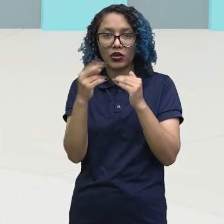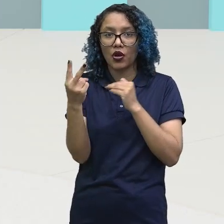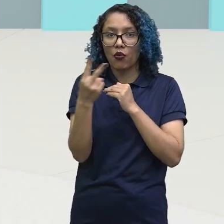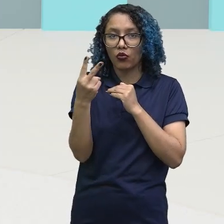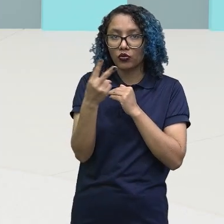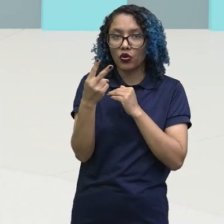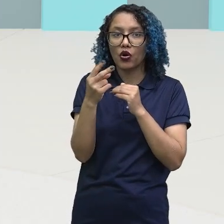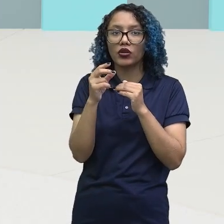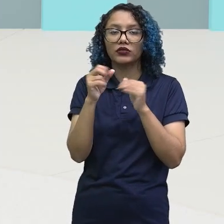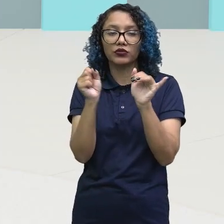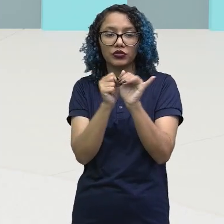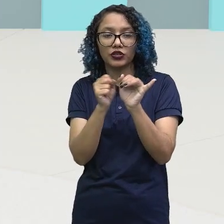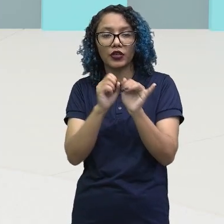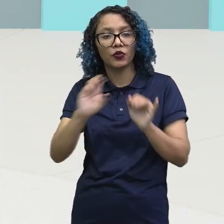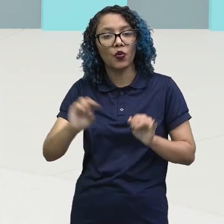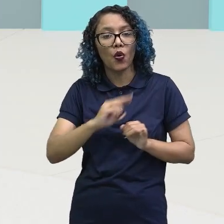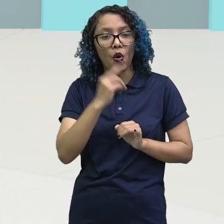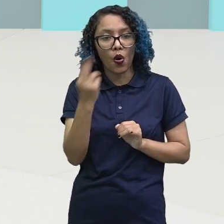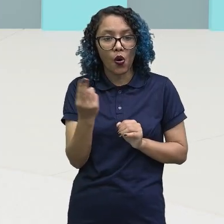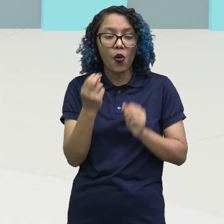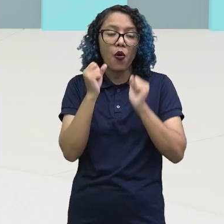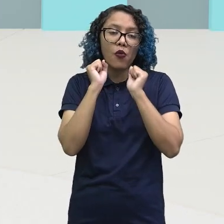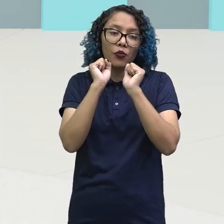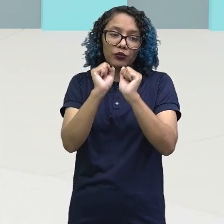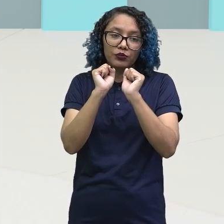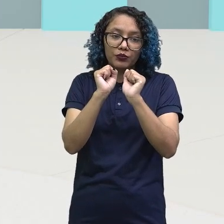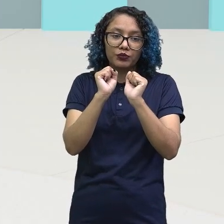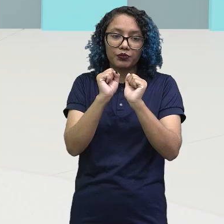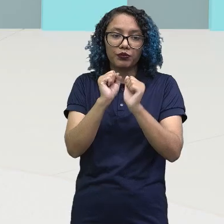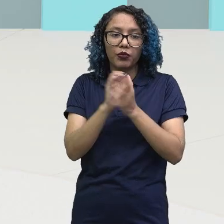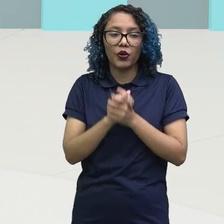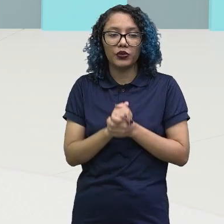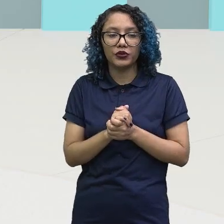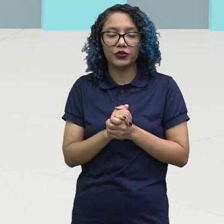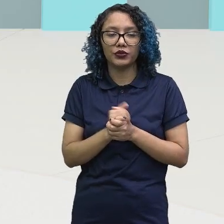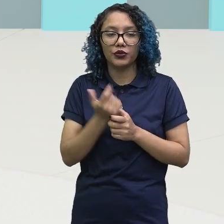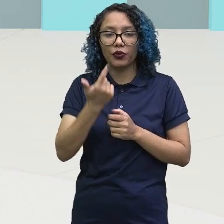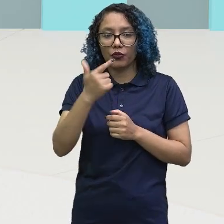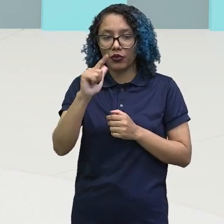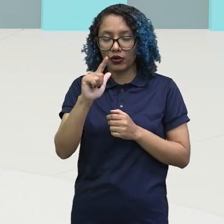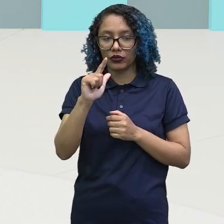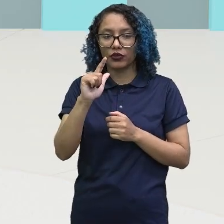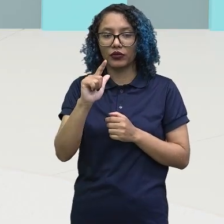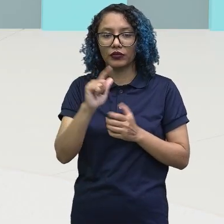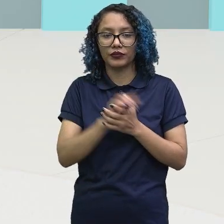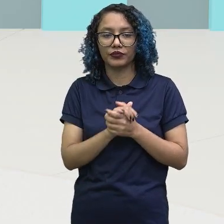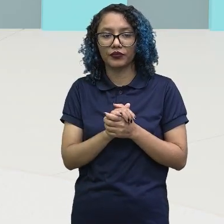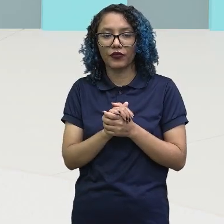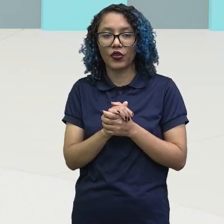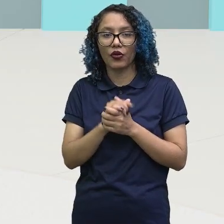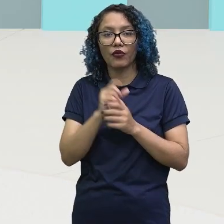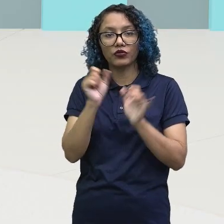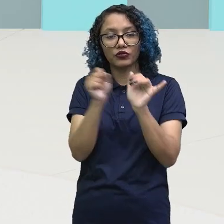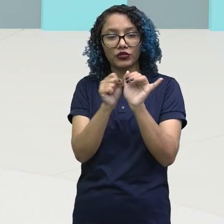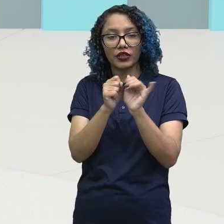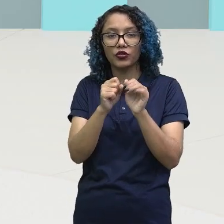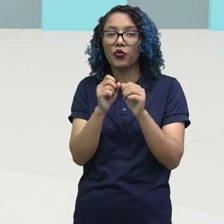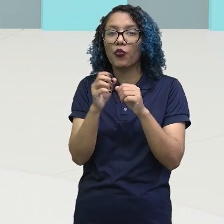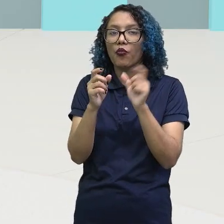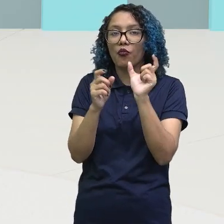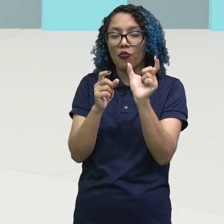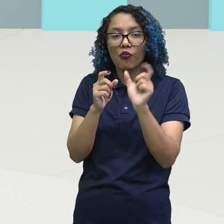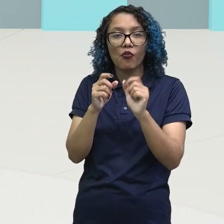ele pode concordar com o que está mais próximo, né, que é o rapaz. Então, viajará o rapaz e a moça.